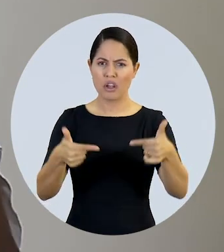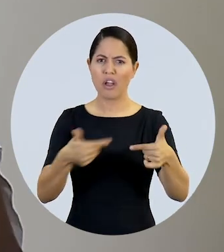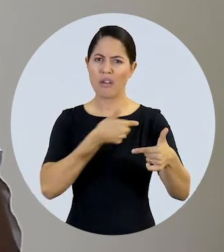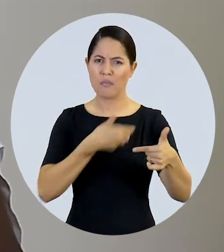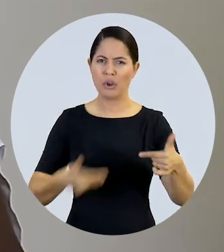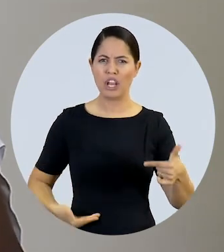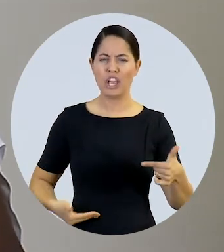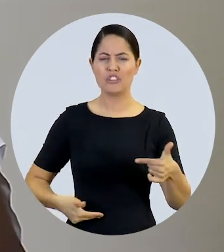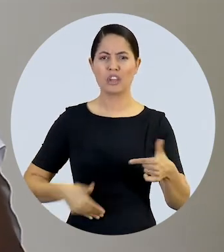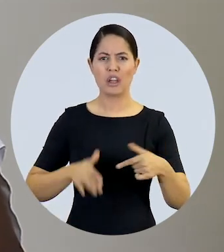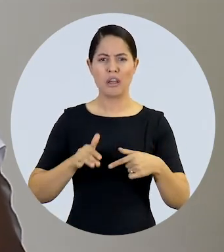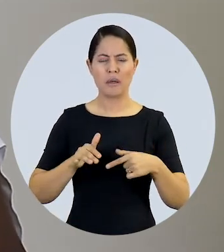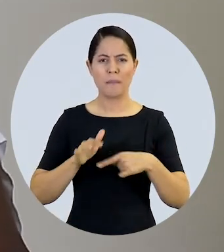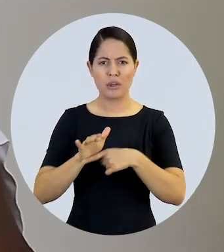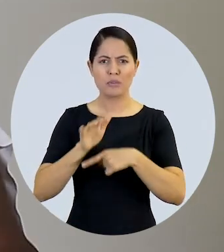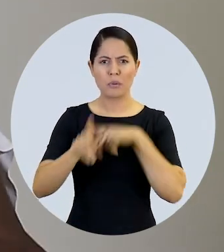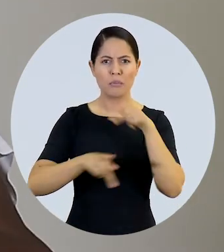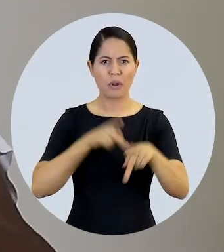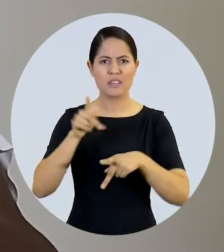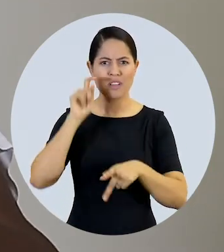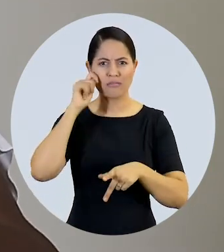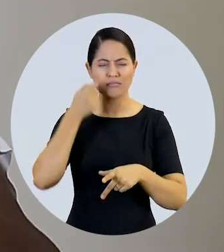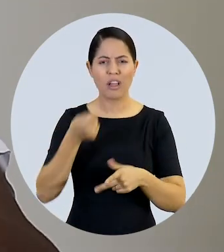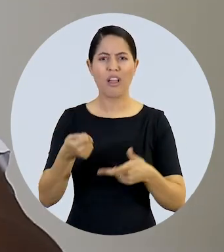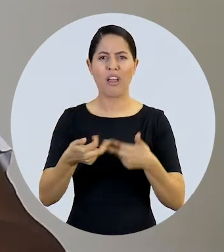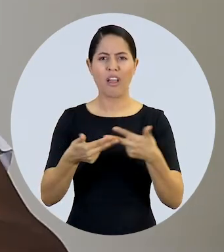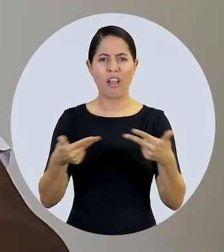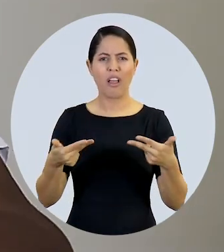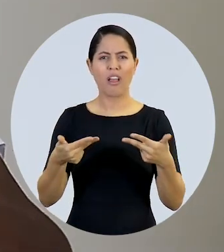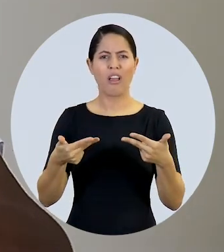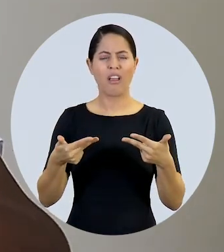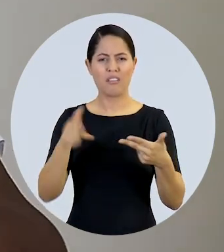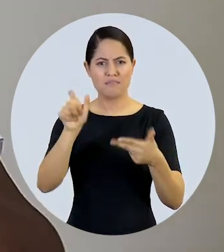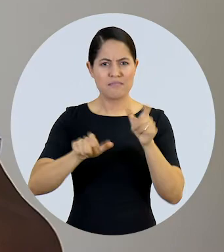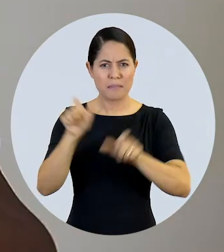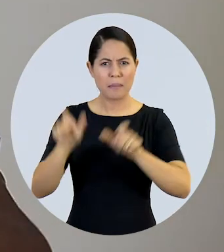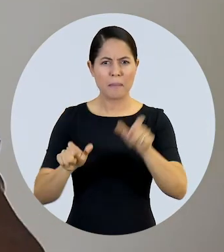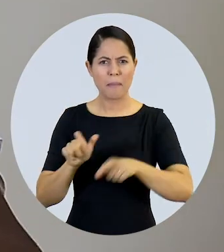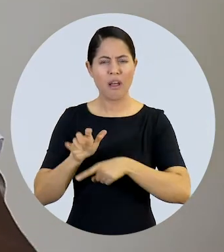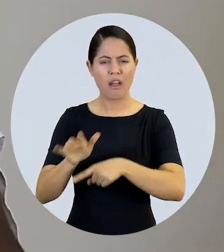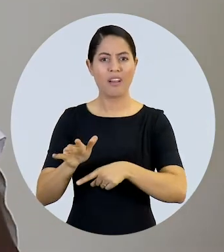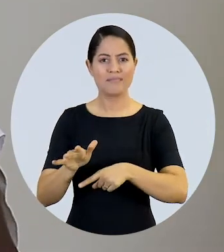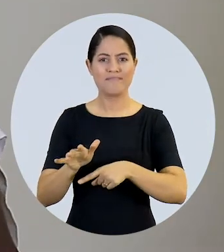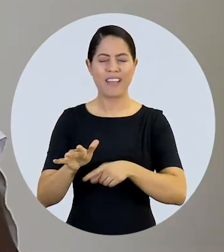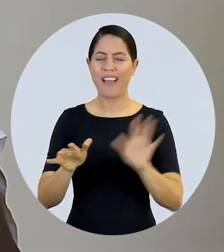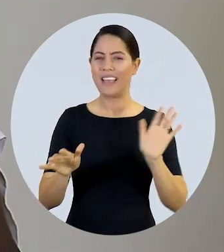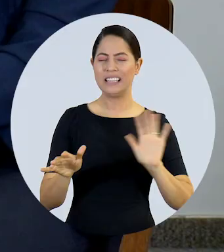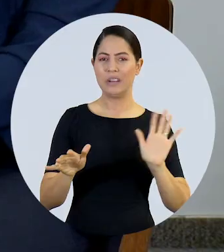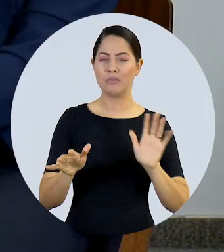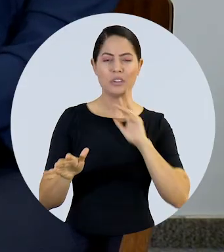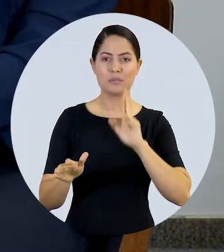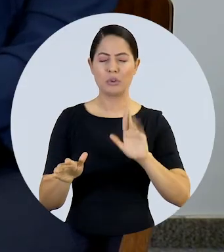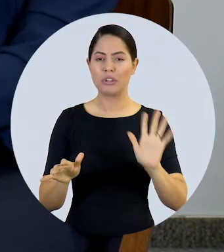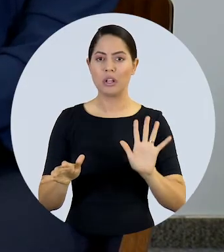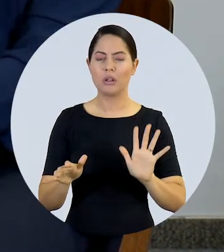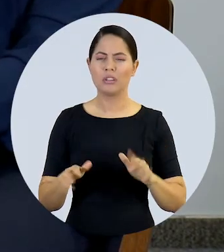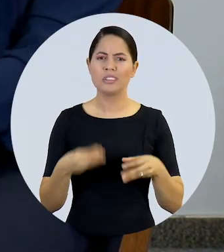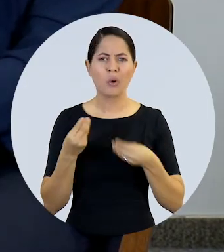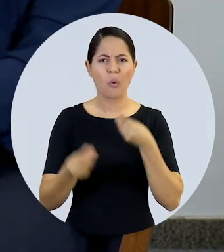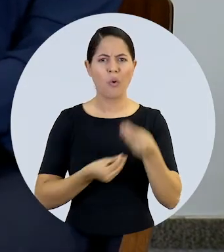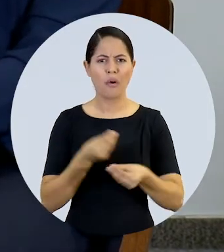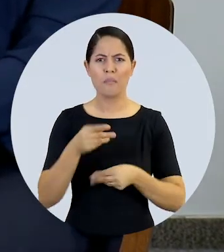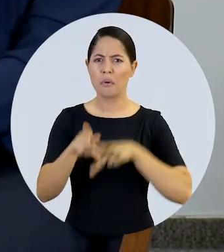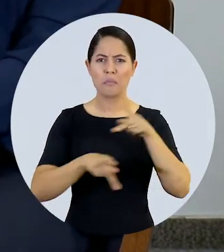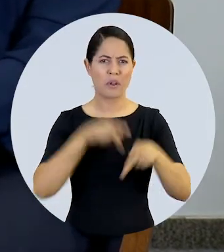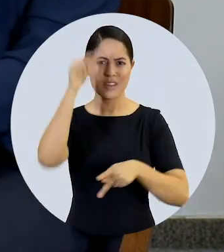A maioria diz que não. Então, a sociedade brasileira ainda não tem mentalidade para compreender que, se foi